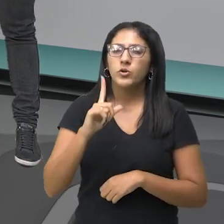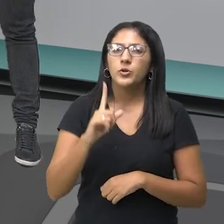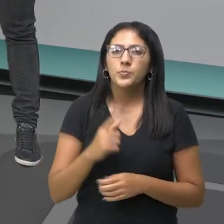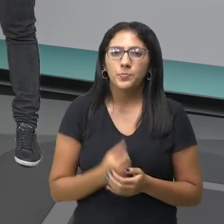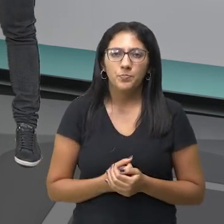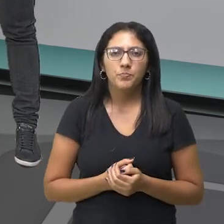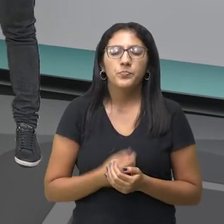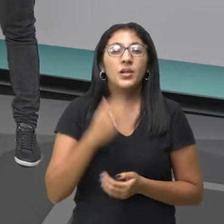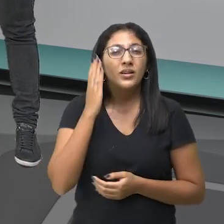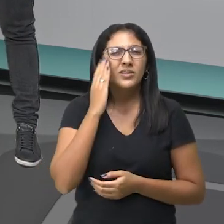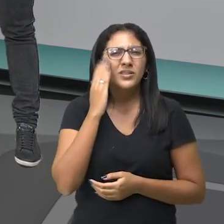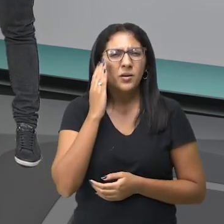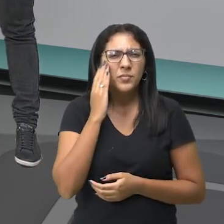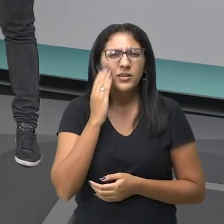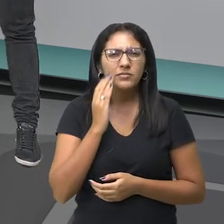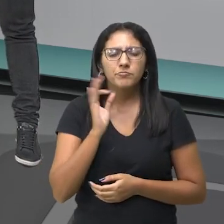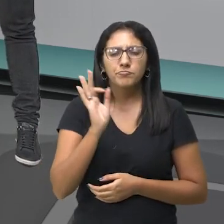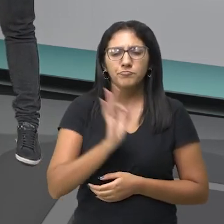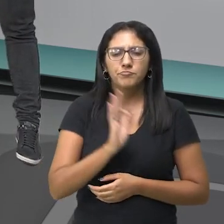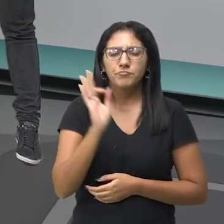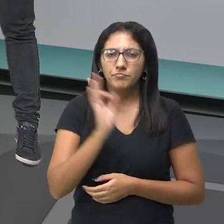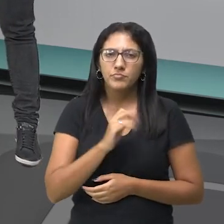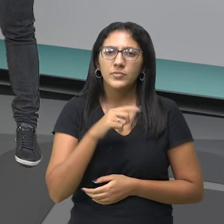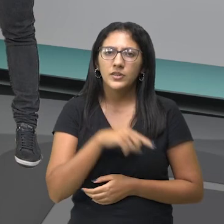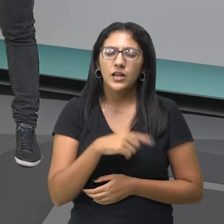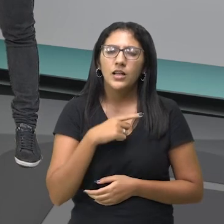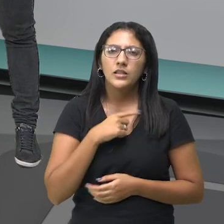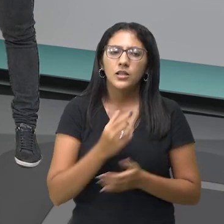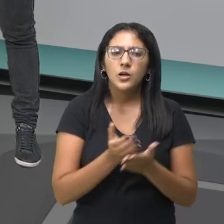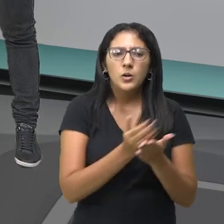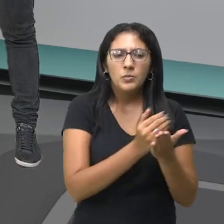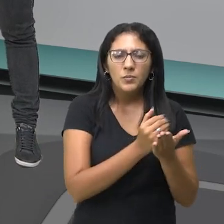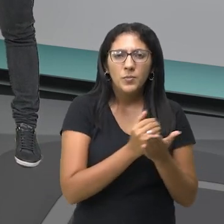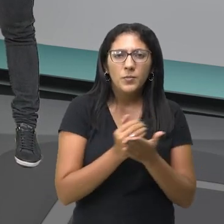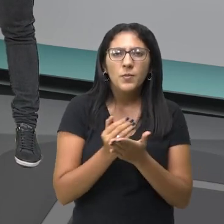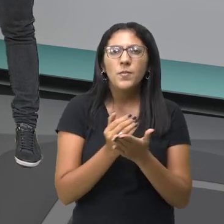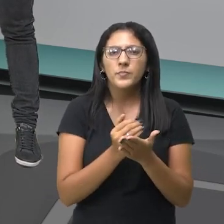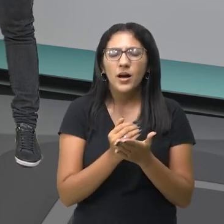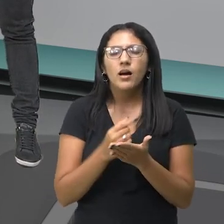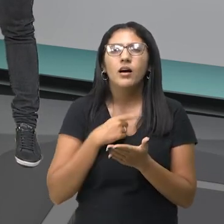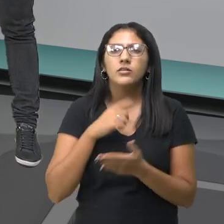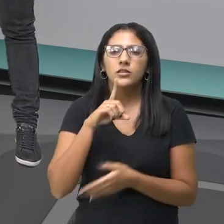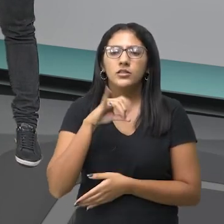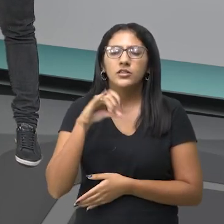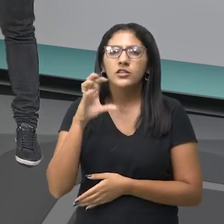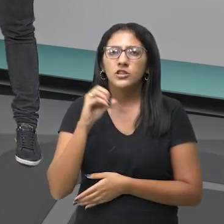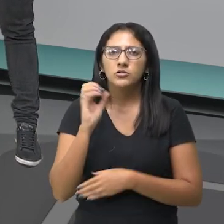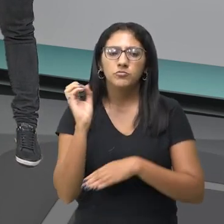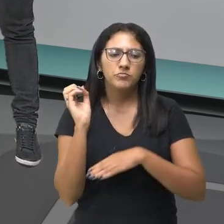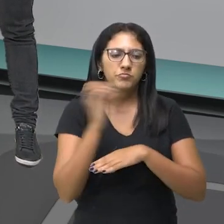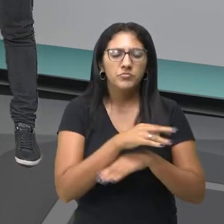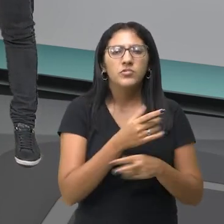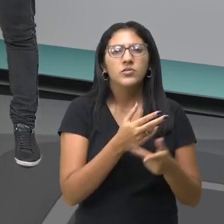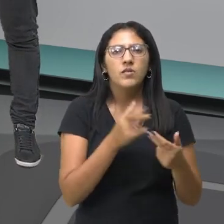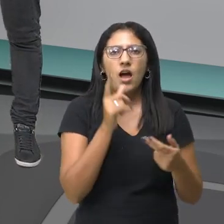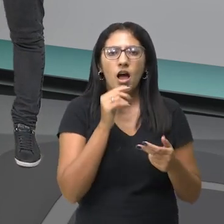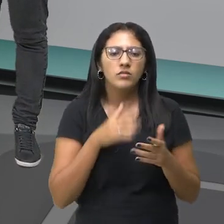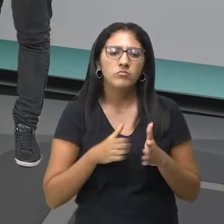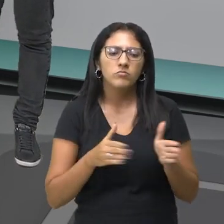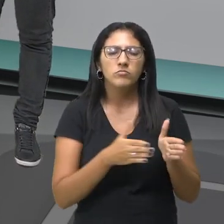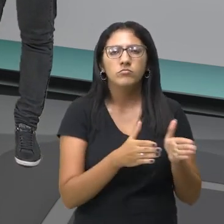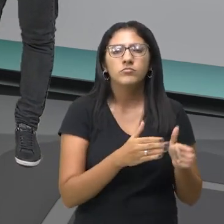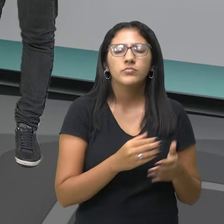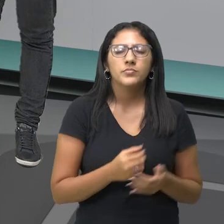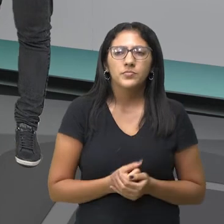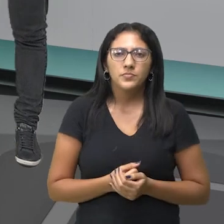que grande parte deste dado é proveniente do material descartado nos vários igarapés da cidade. Observe